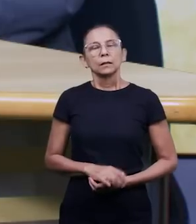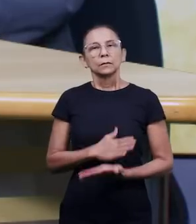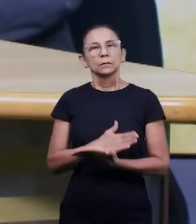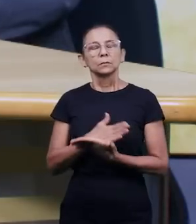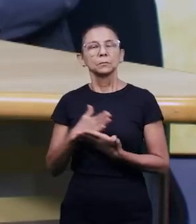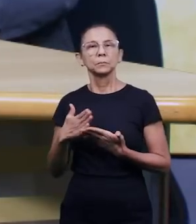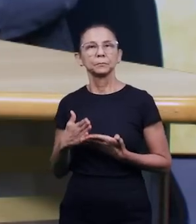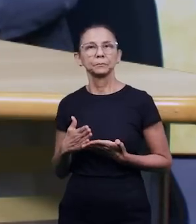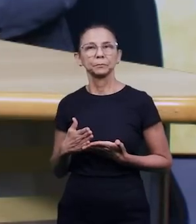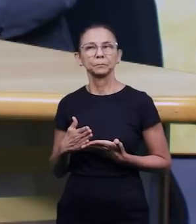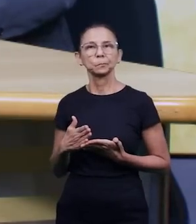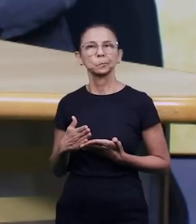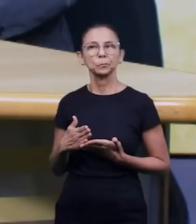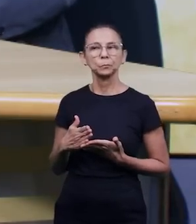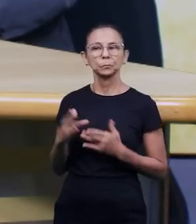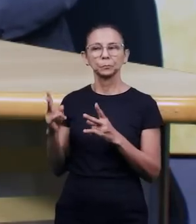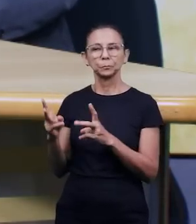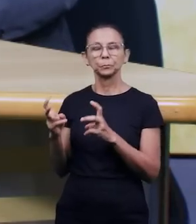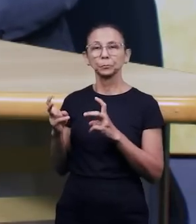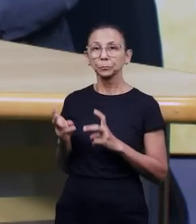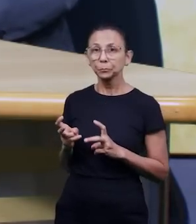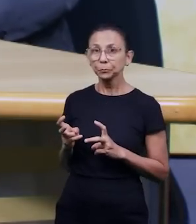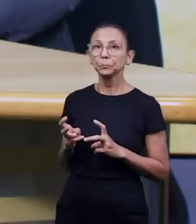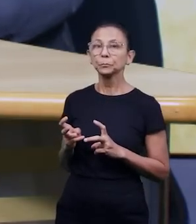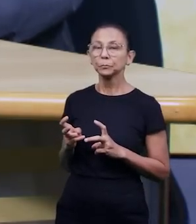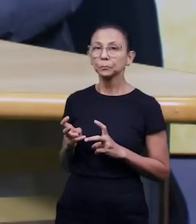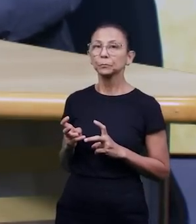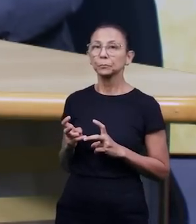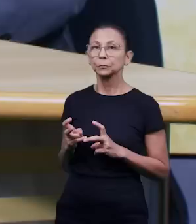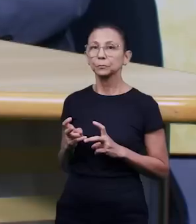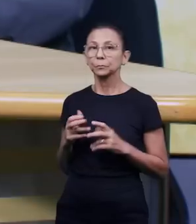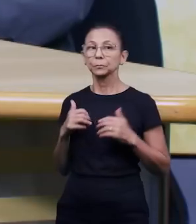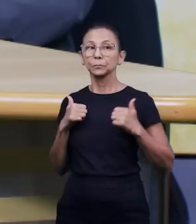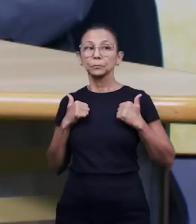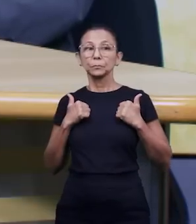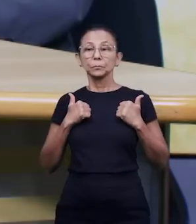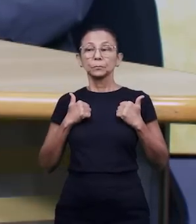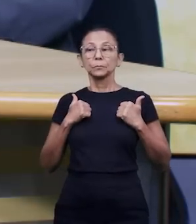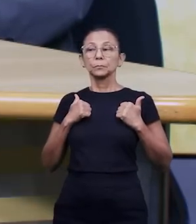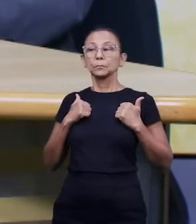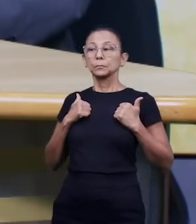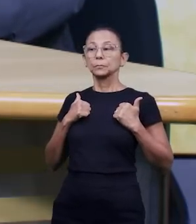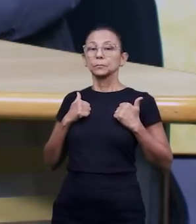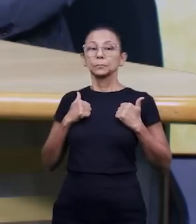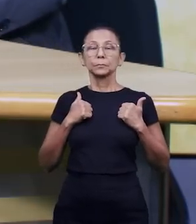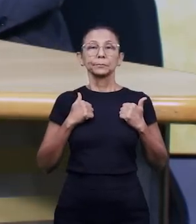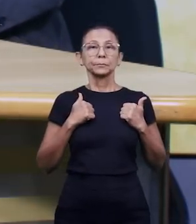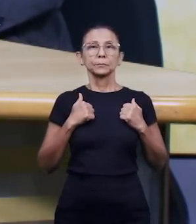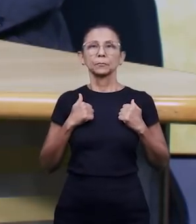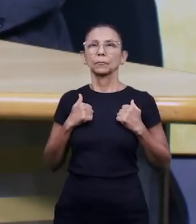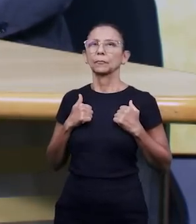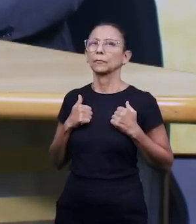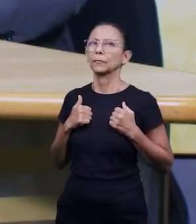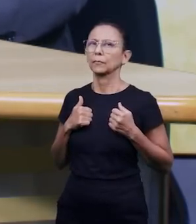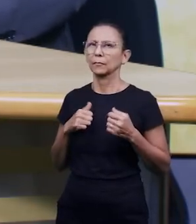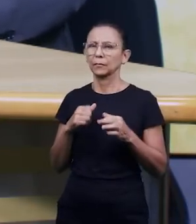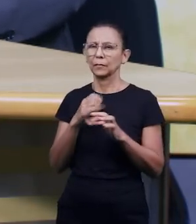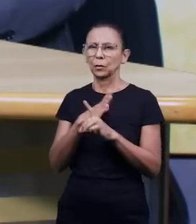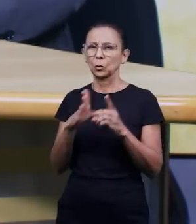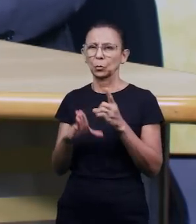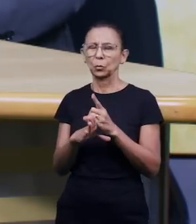um jeito, entendeu? Para se acomodar e tal, não vir e não participar.